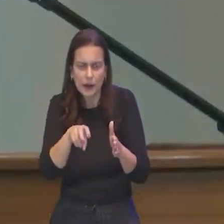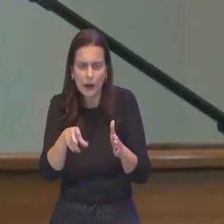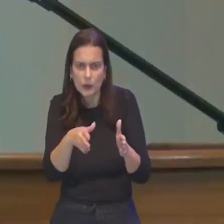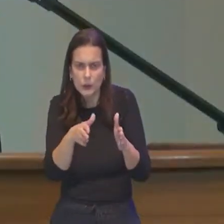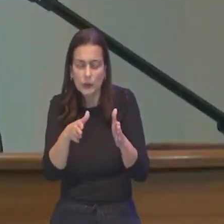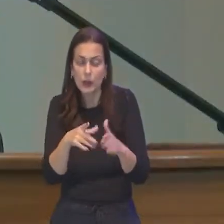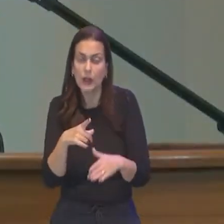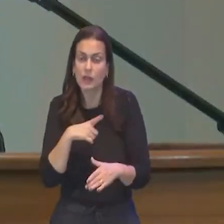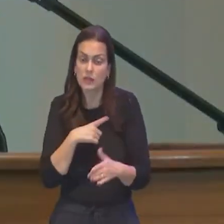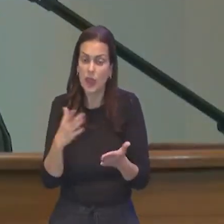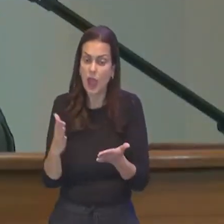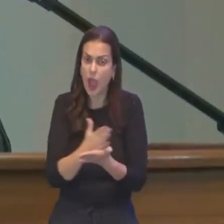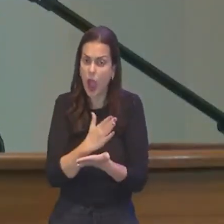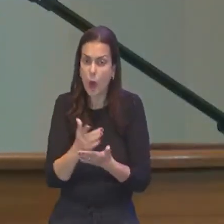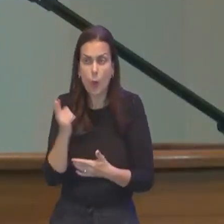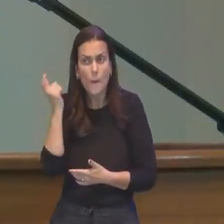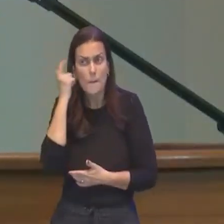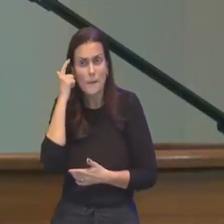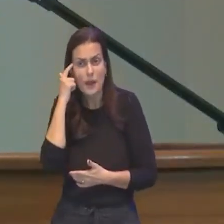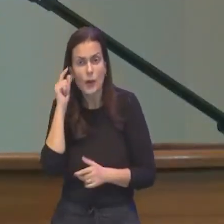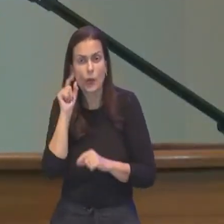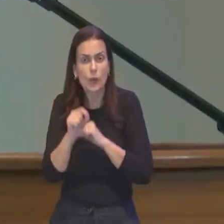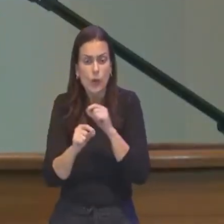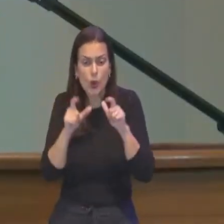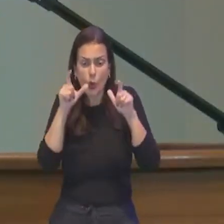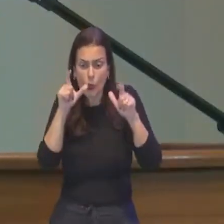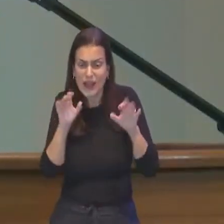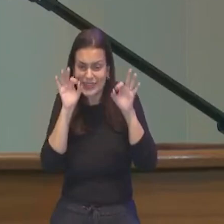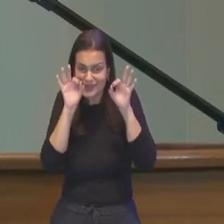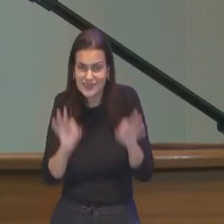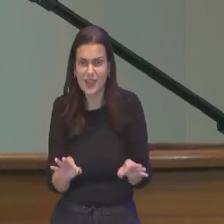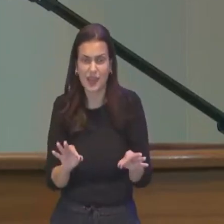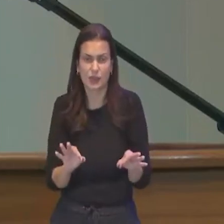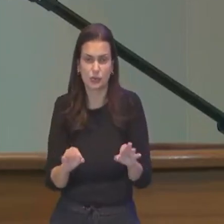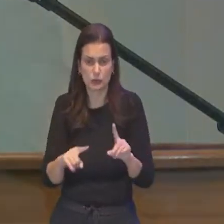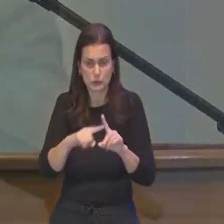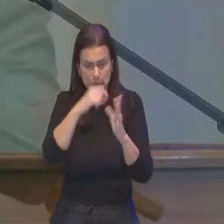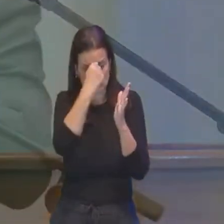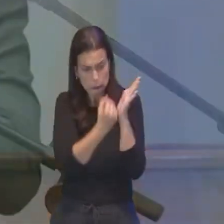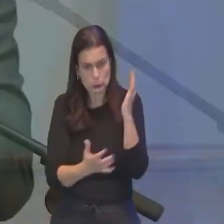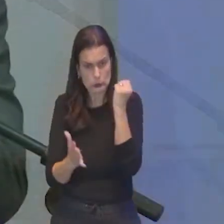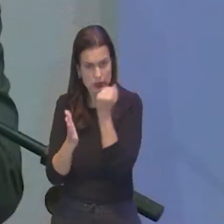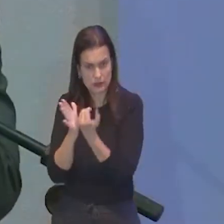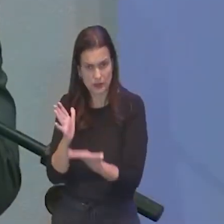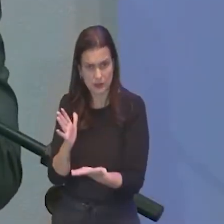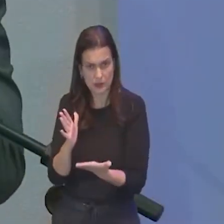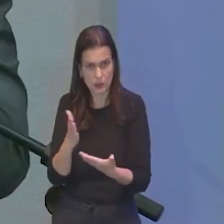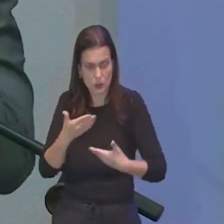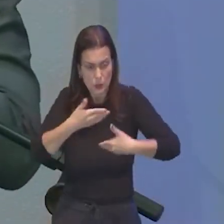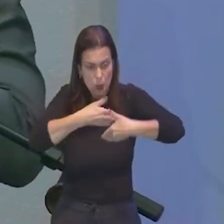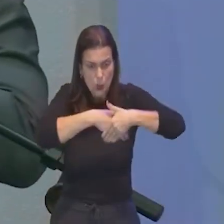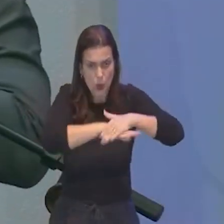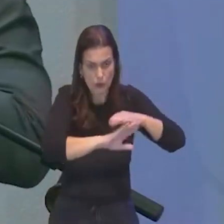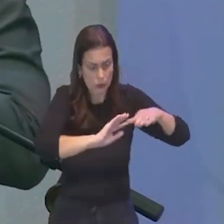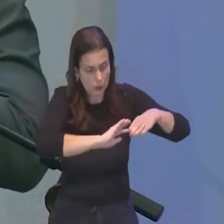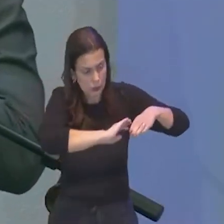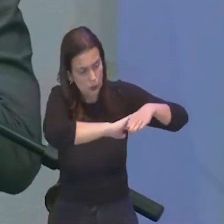algumas teorias com relação ao local exato da crucificação e do depósito do seu